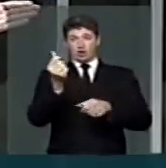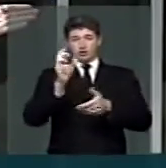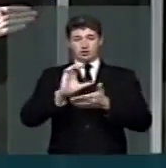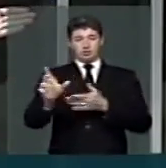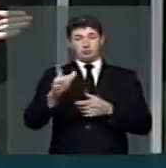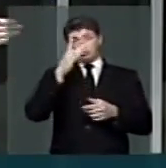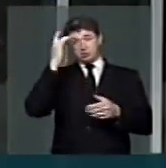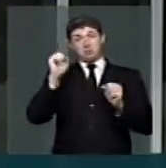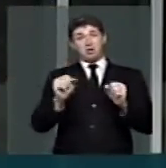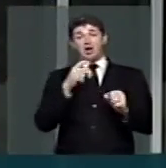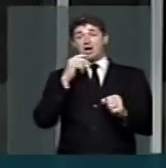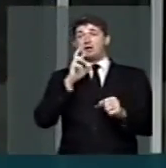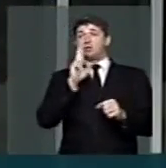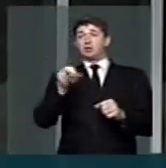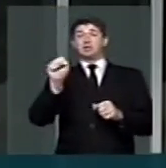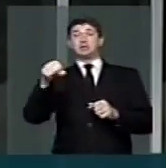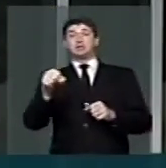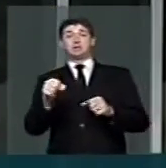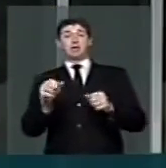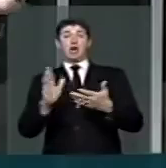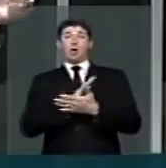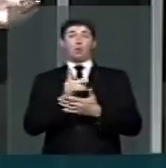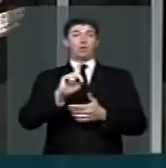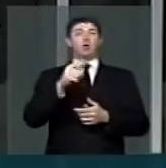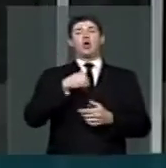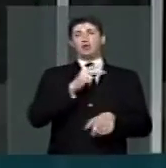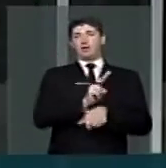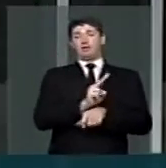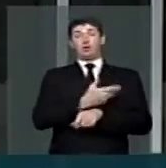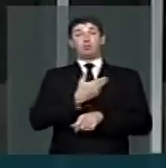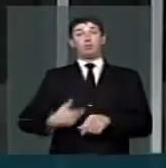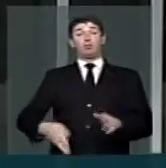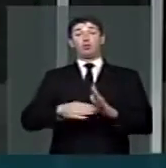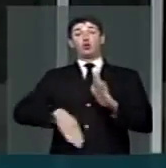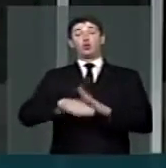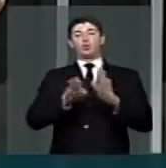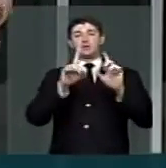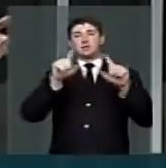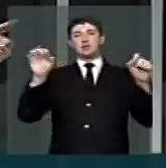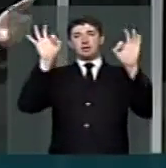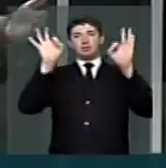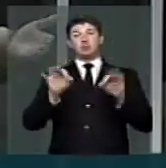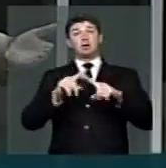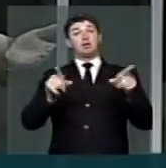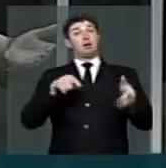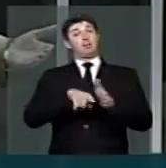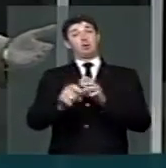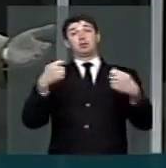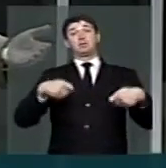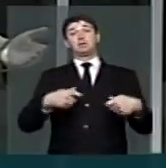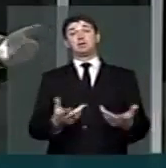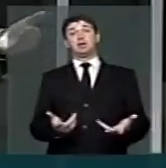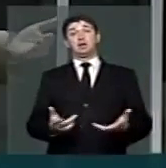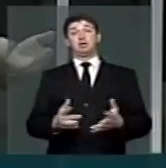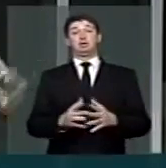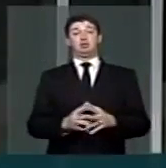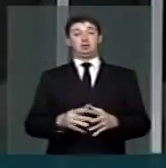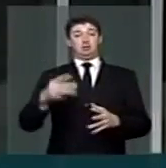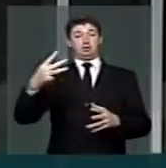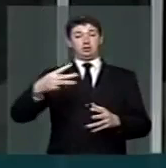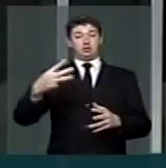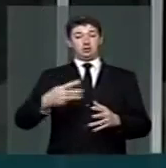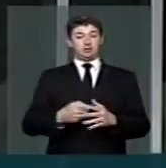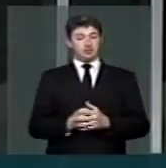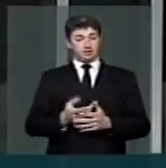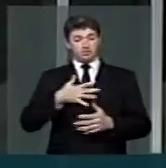sim, outros que não, como é o meu caso, que defendo o financiamento público exclusivo. Mas é uma pergunta a ser feita. A terceira pergunta